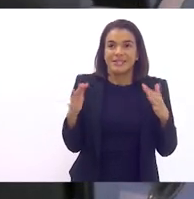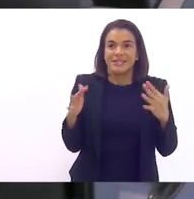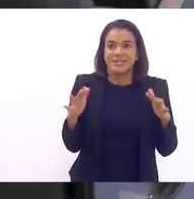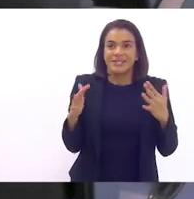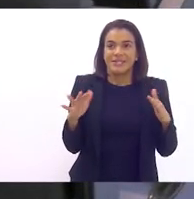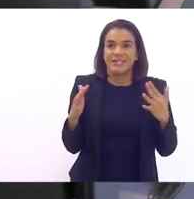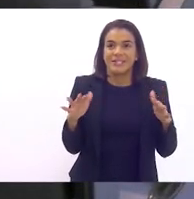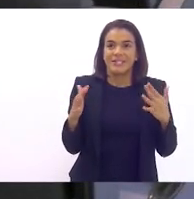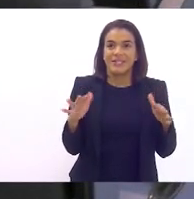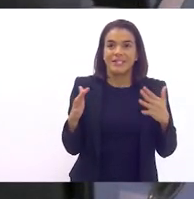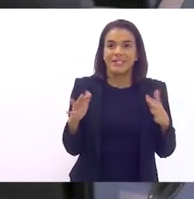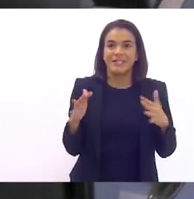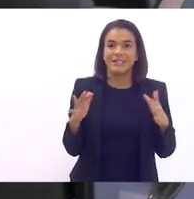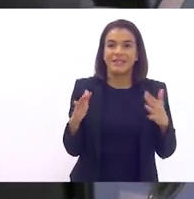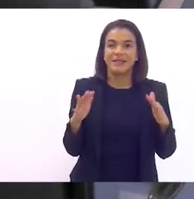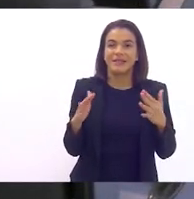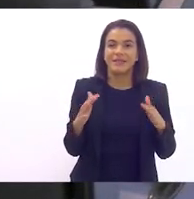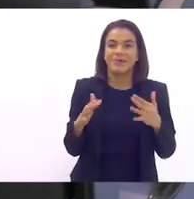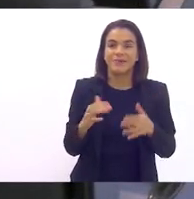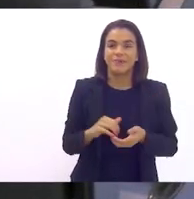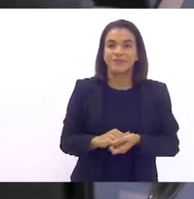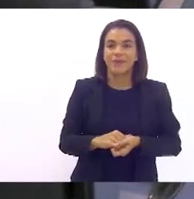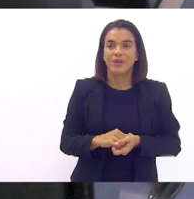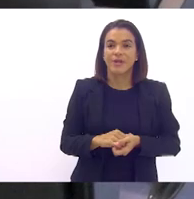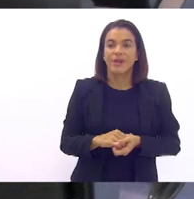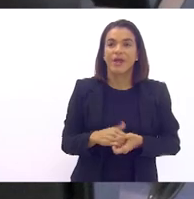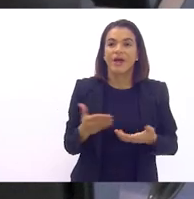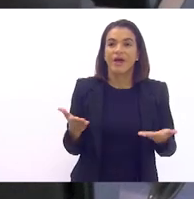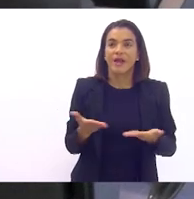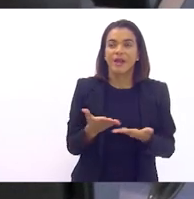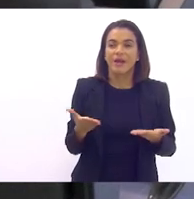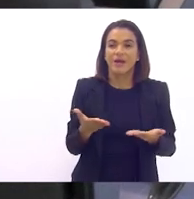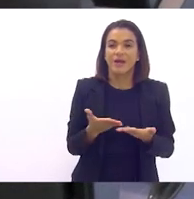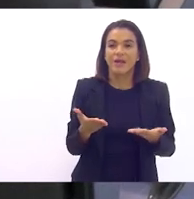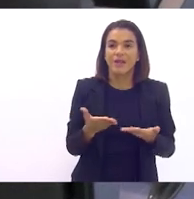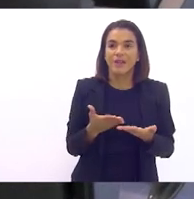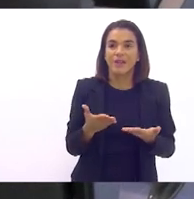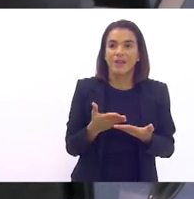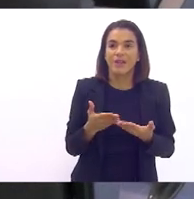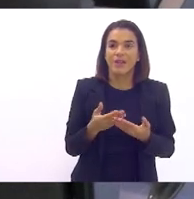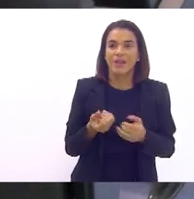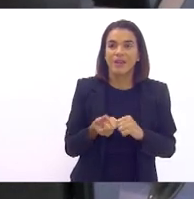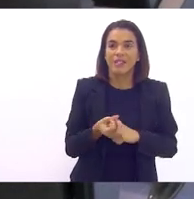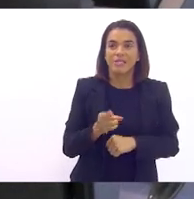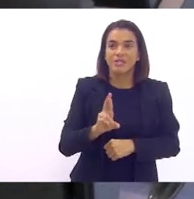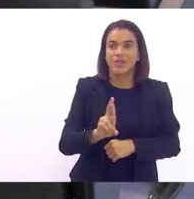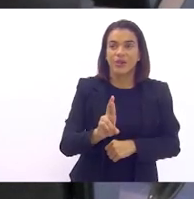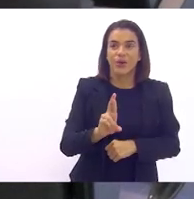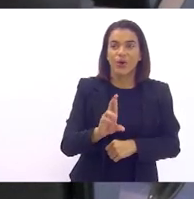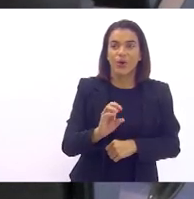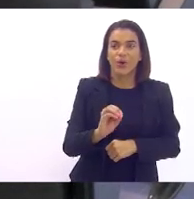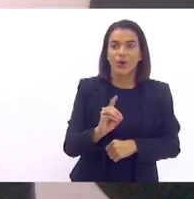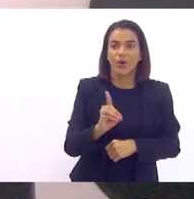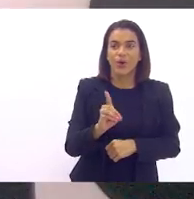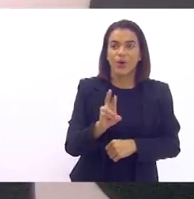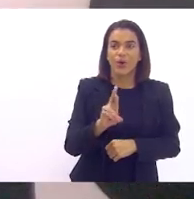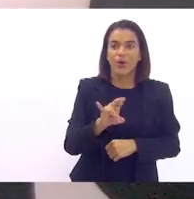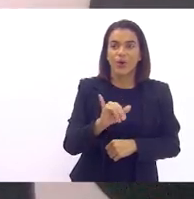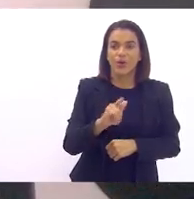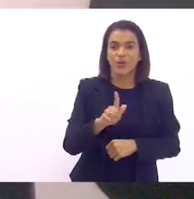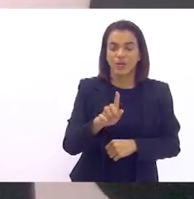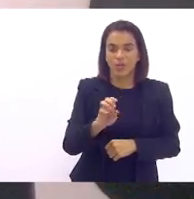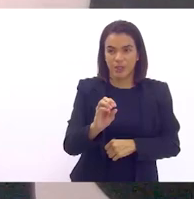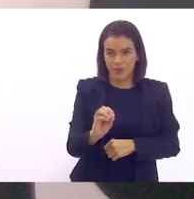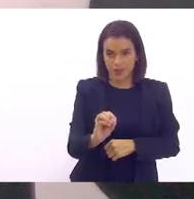obrigado obrigada Dr Marcos o próximo inscrito é o Dr é o Senhor Rodrigo Santiago da firjan logo após Dr